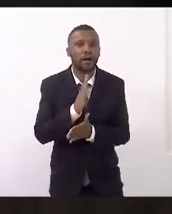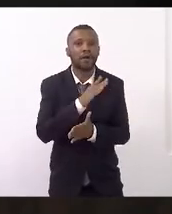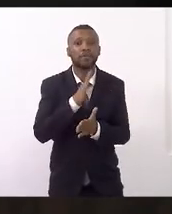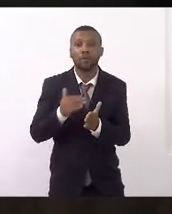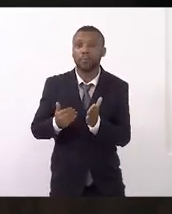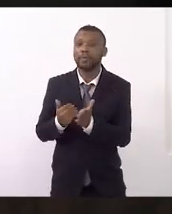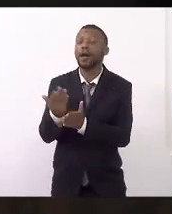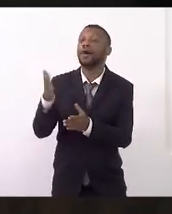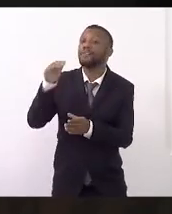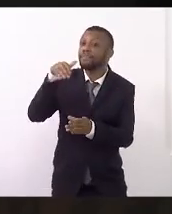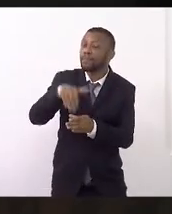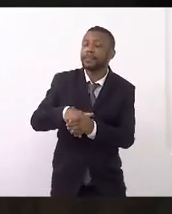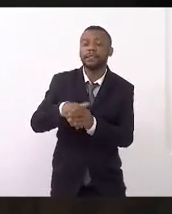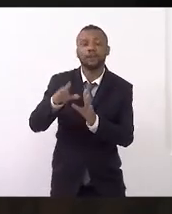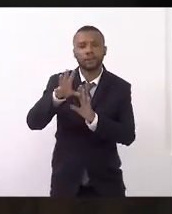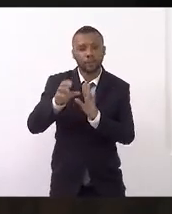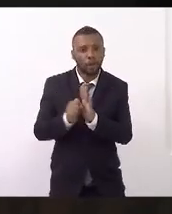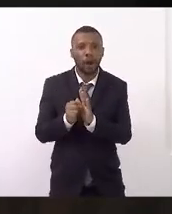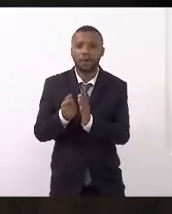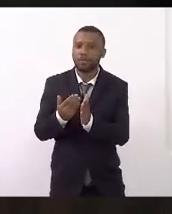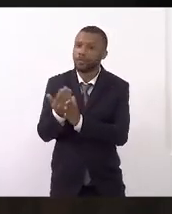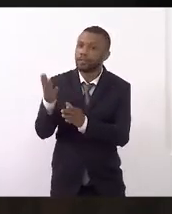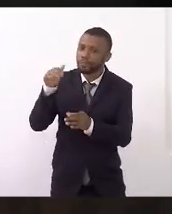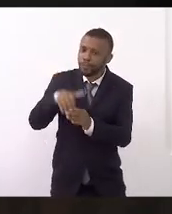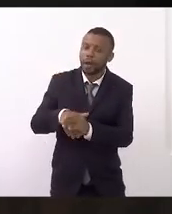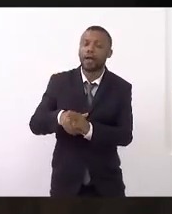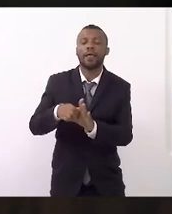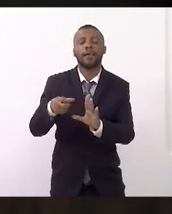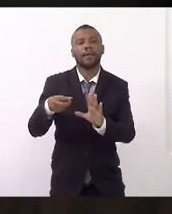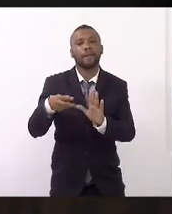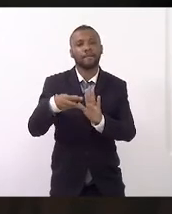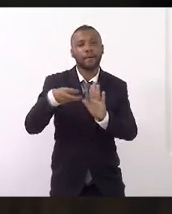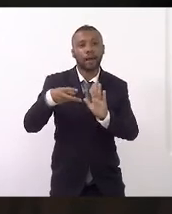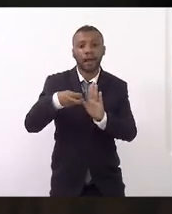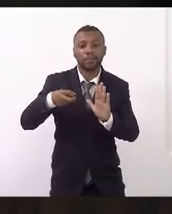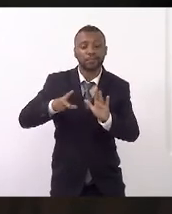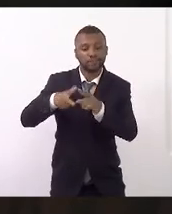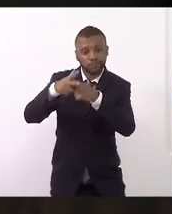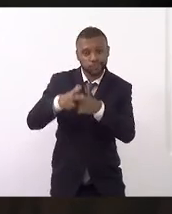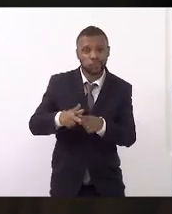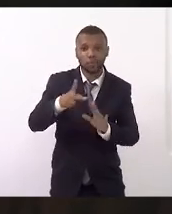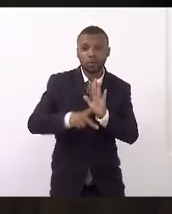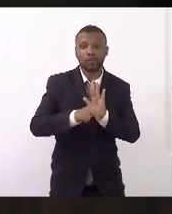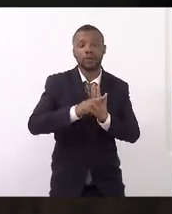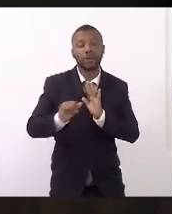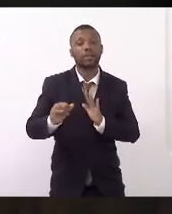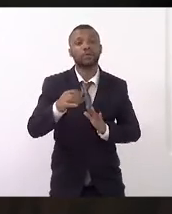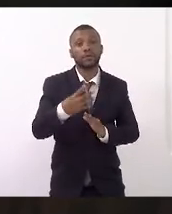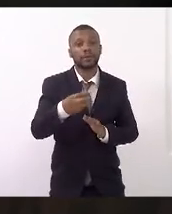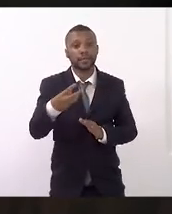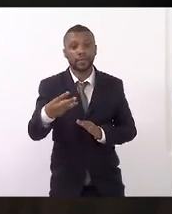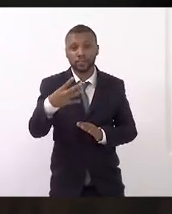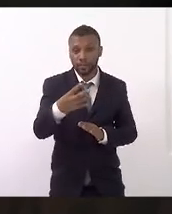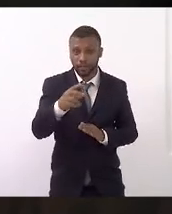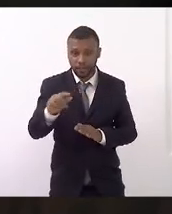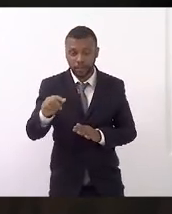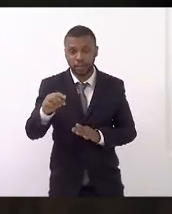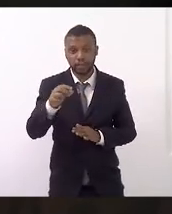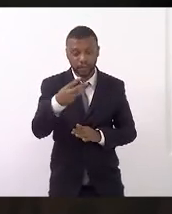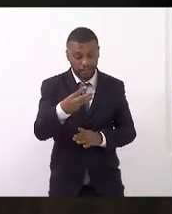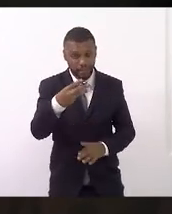votação simbólica. Em votação, manutenção do veto total, projeto de lei 4383-A de 21. Senhores que aprovam eles como